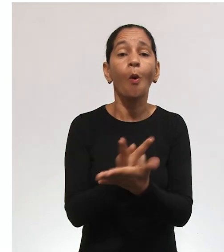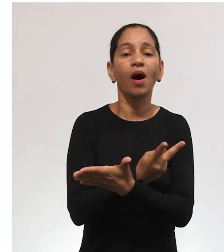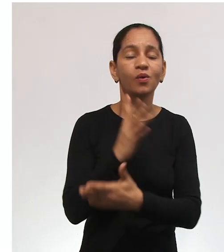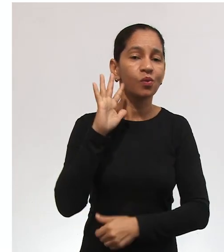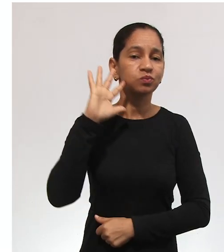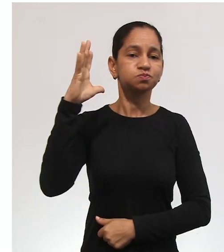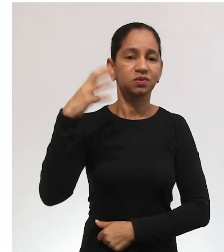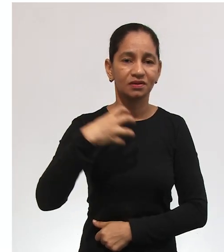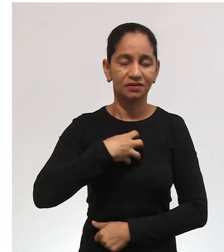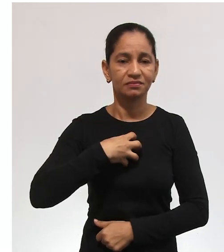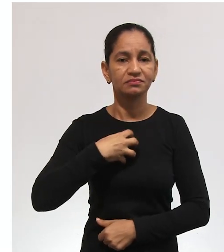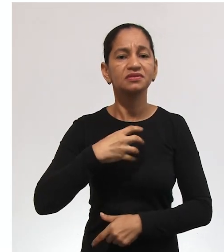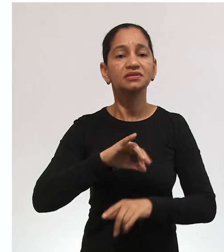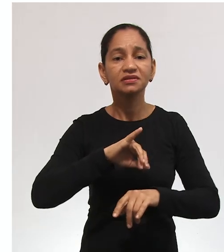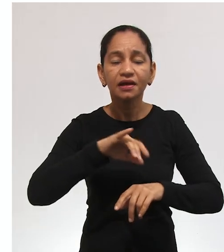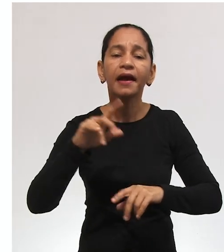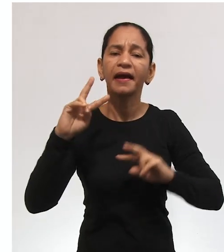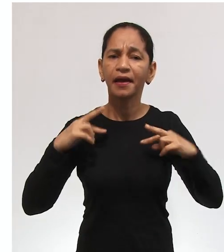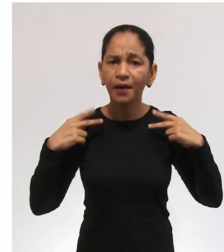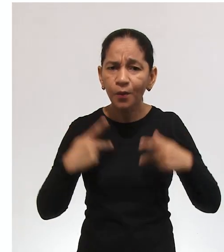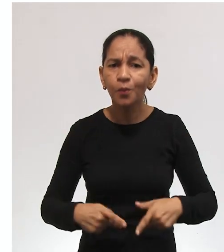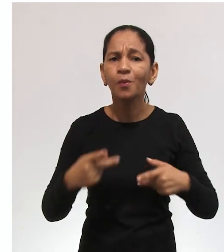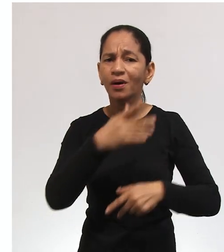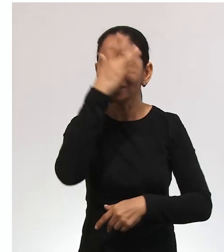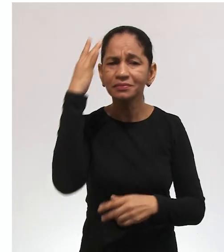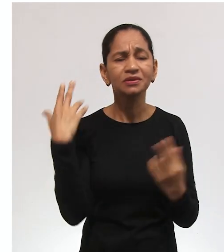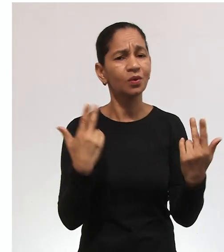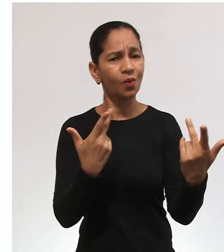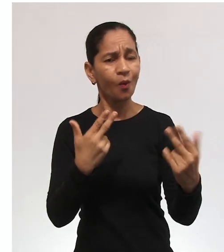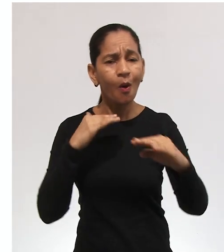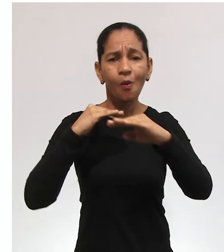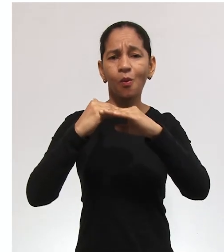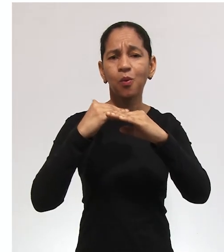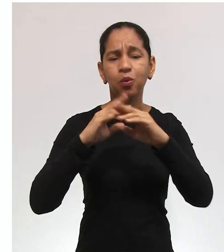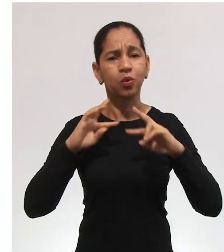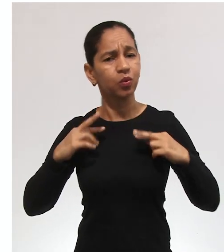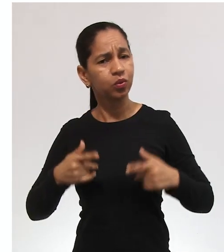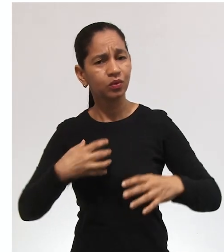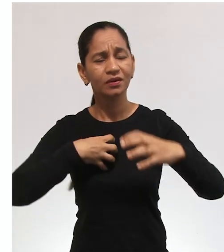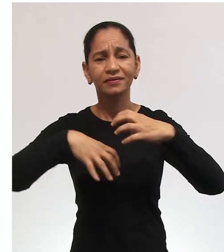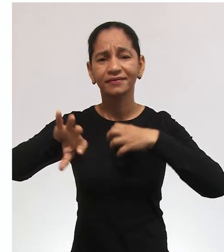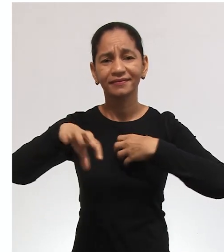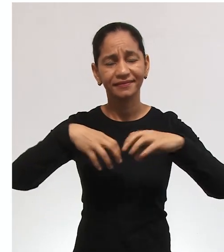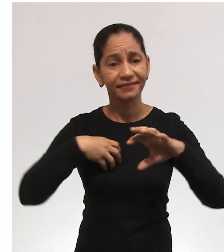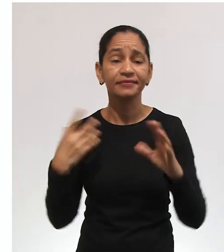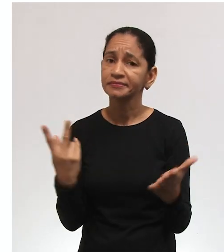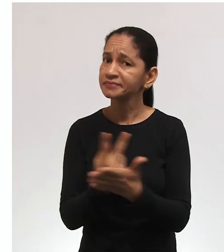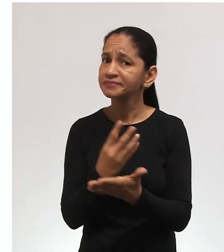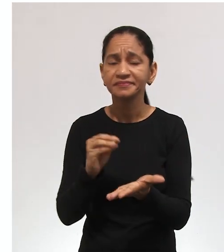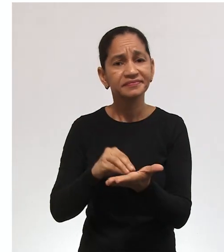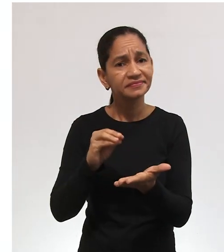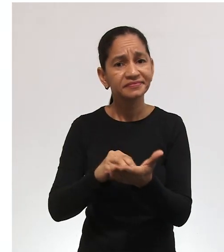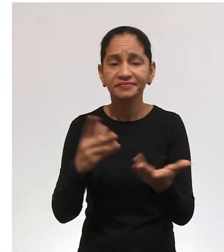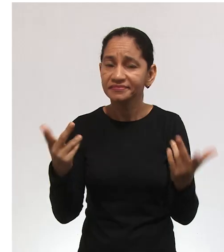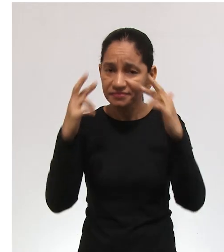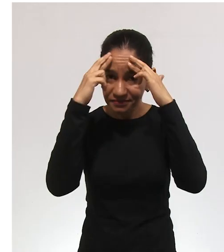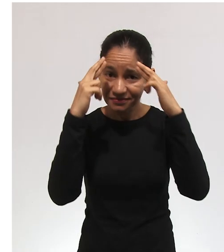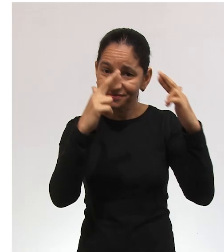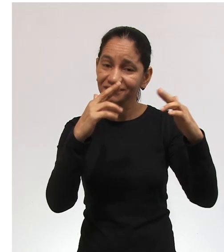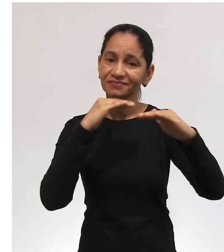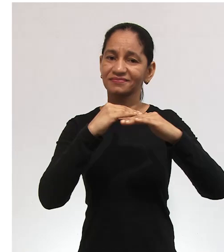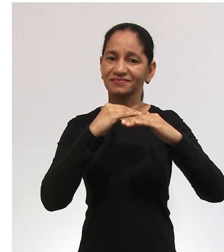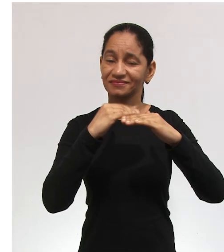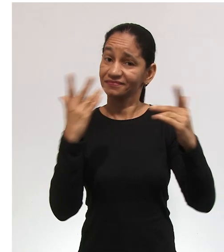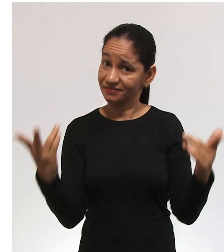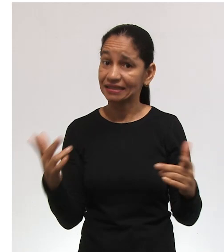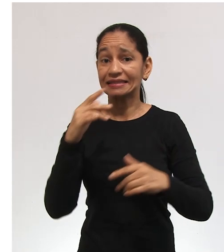à exploração desumana do trabalho. Quando a gente tem o surgimento das revoluções francesa